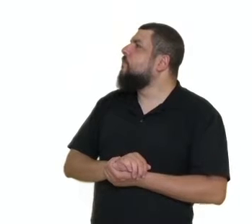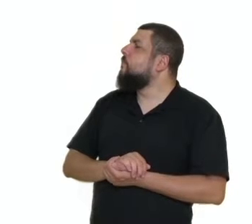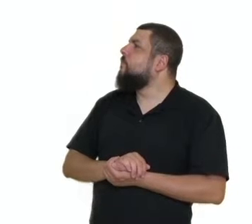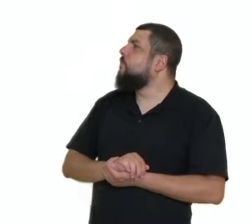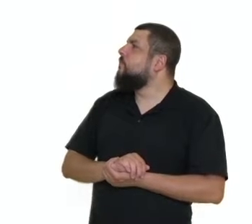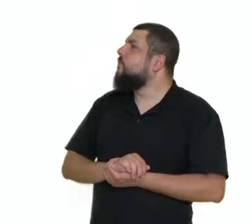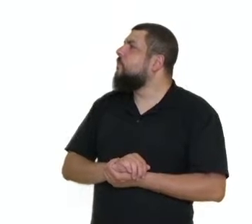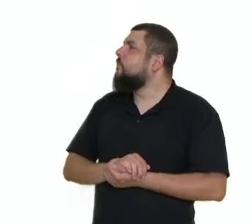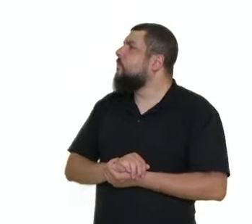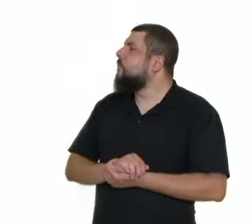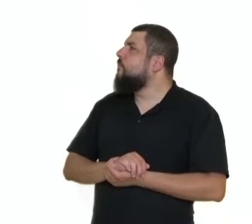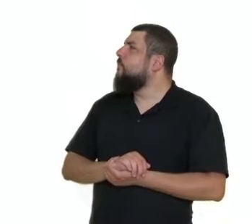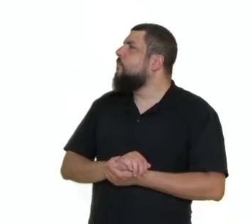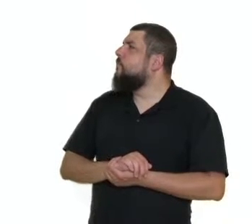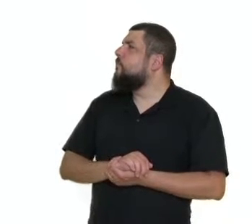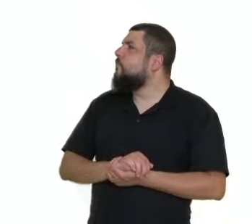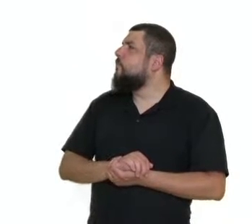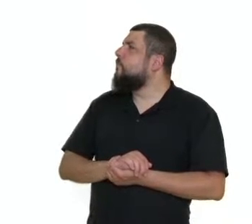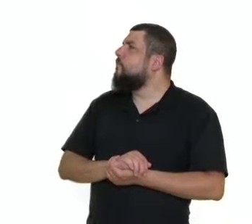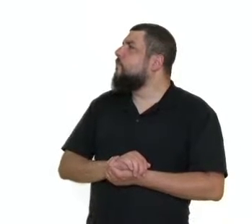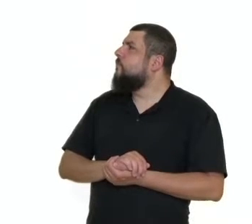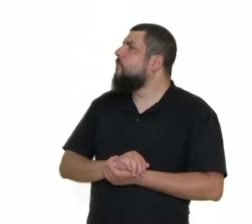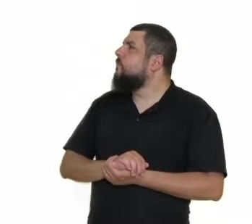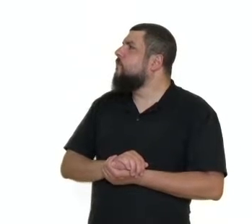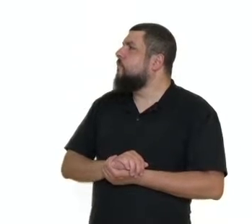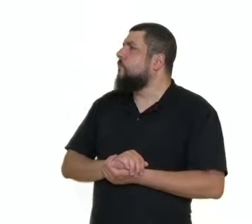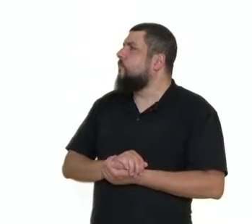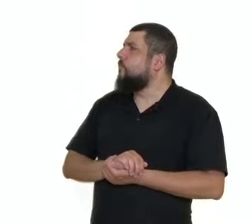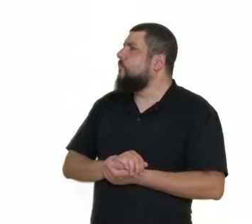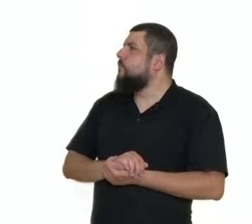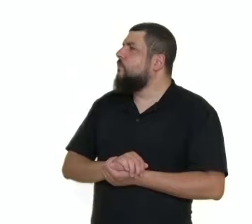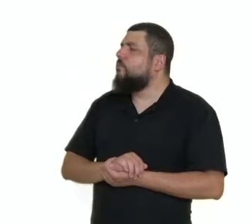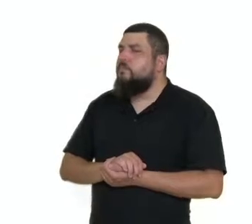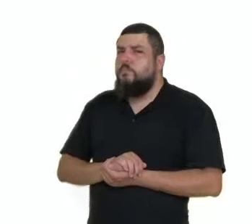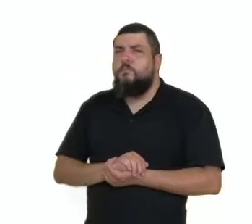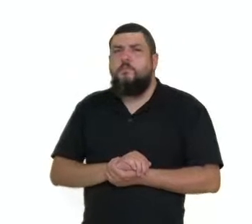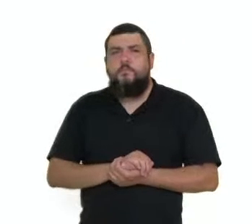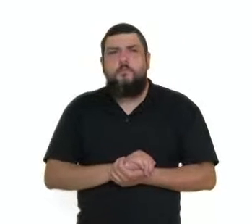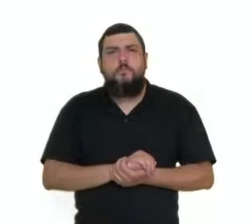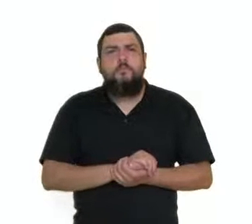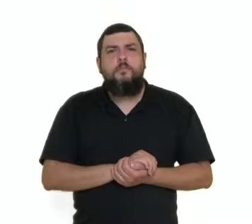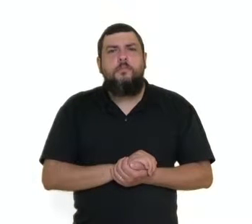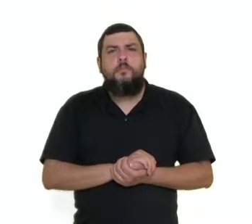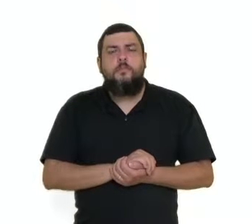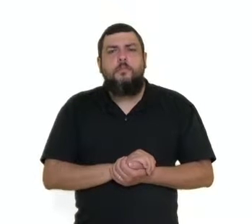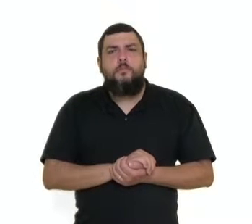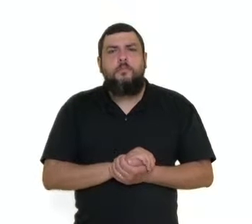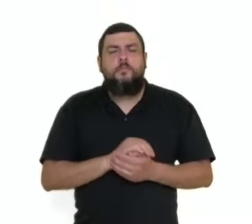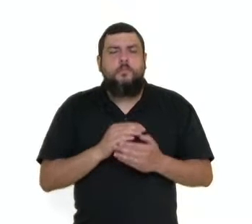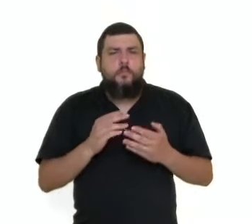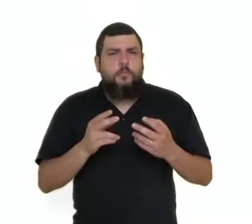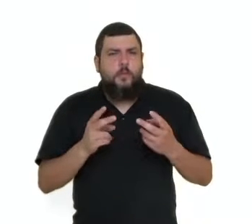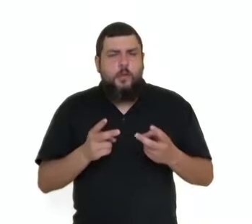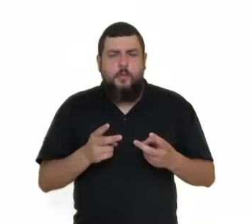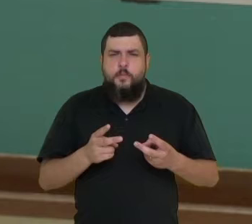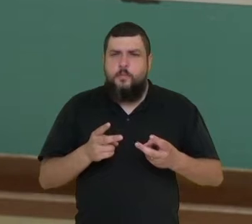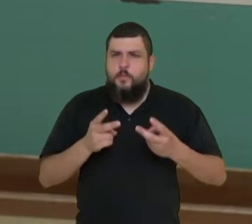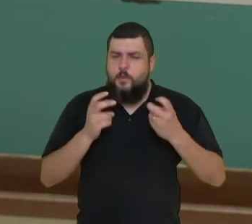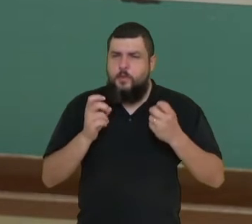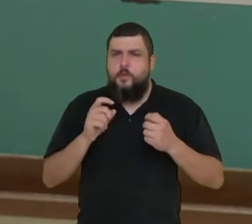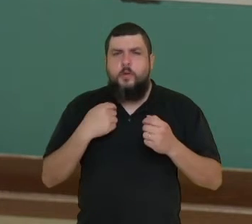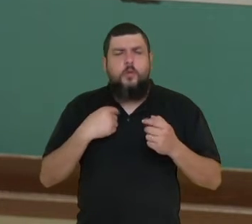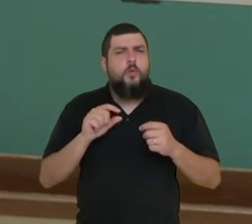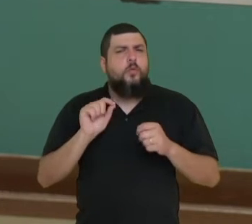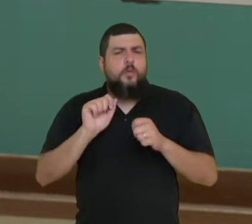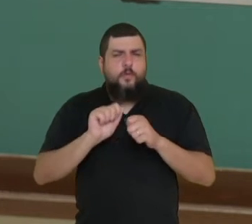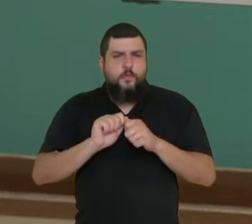mais alto atingidos pelo objeto em estudo. Então veja o que nós vamos fazer aqui,